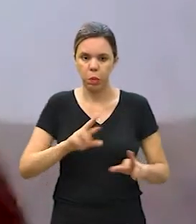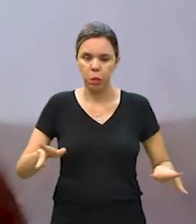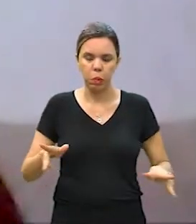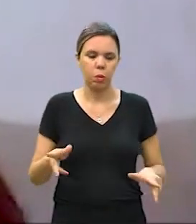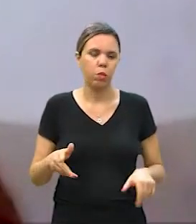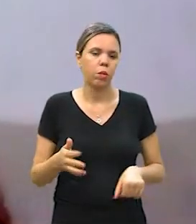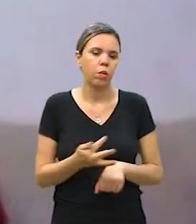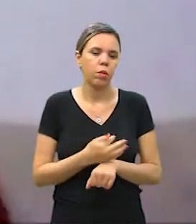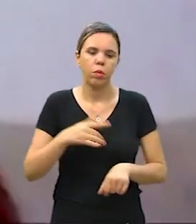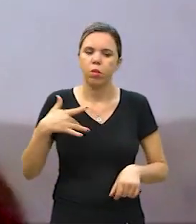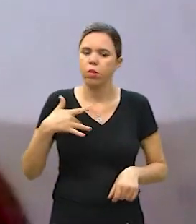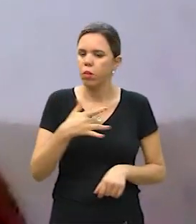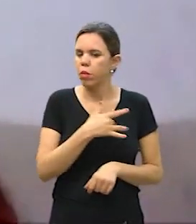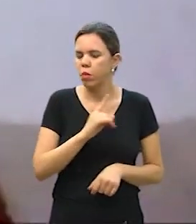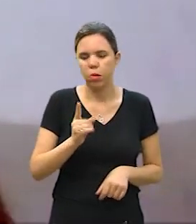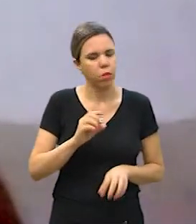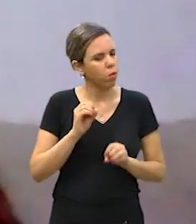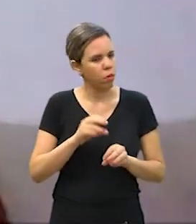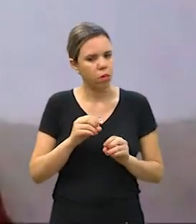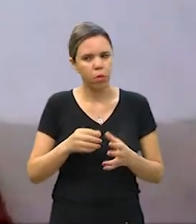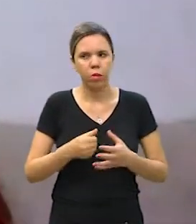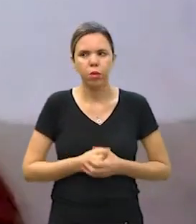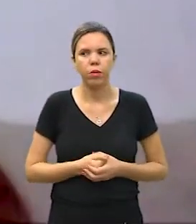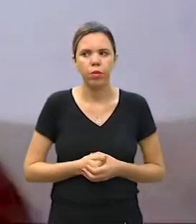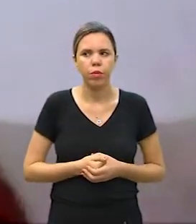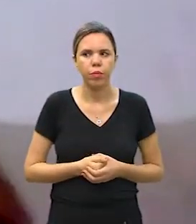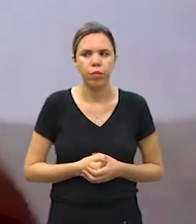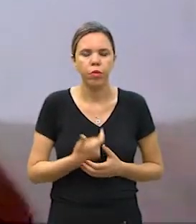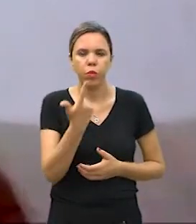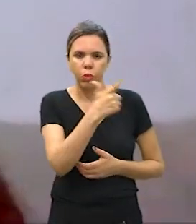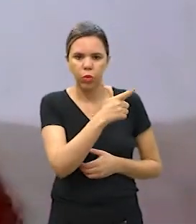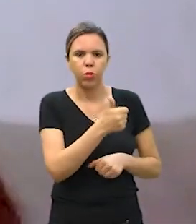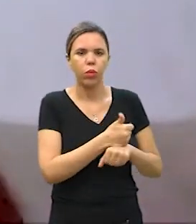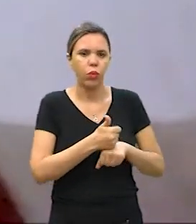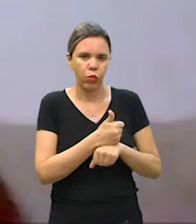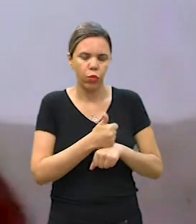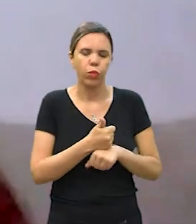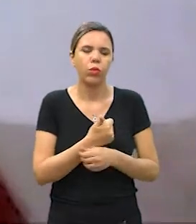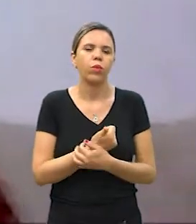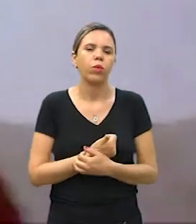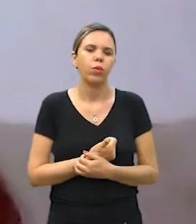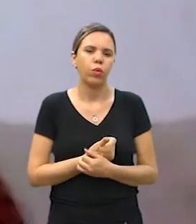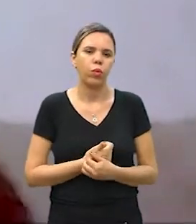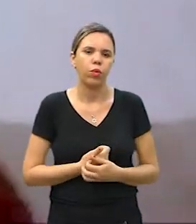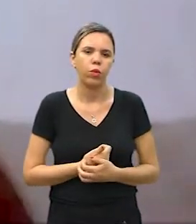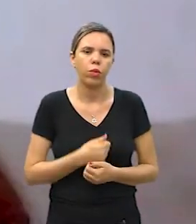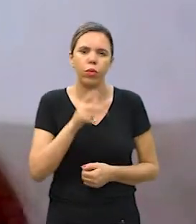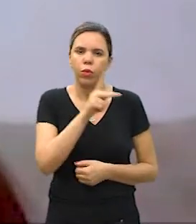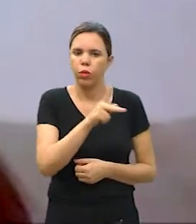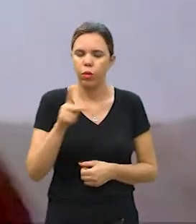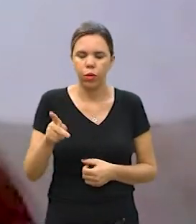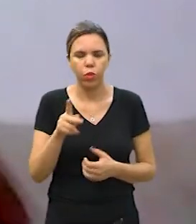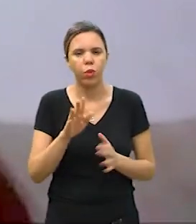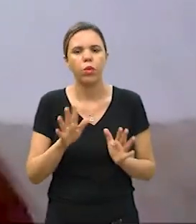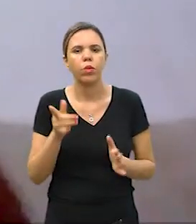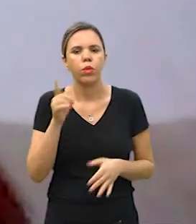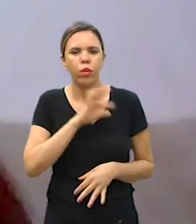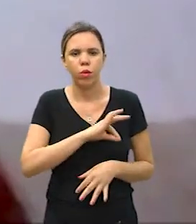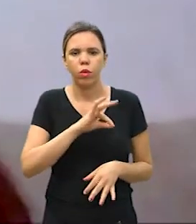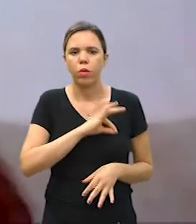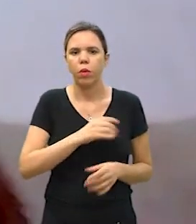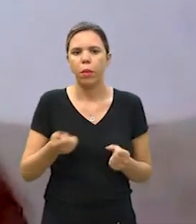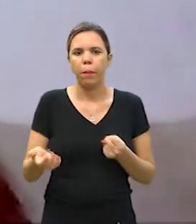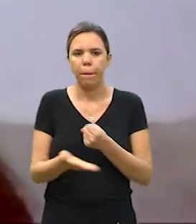na nossa esfera, não na saúde, não na educação. São outros servidores em outras esferas. Professor e a professora